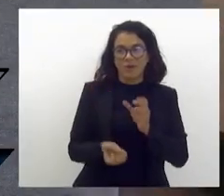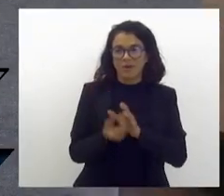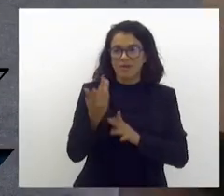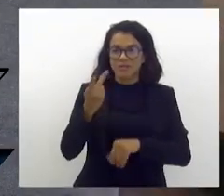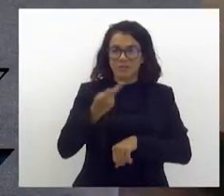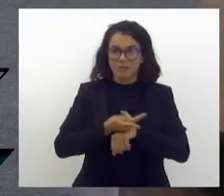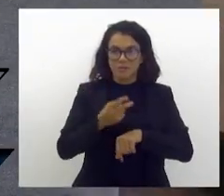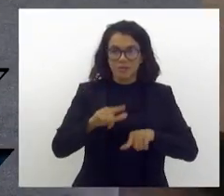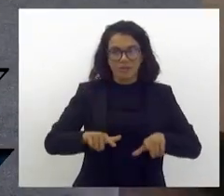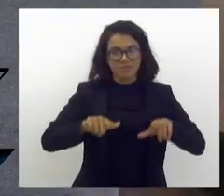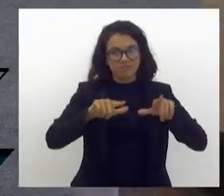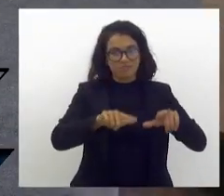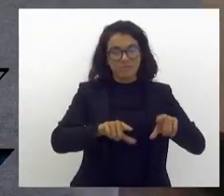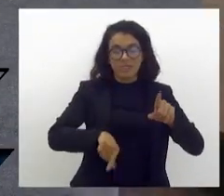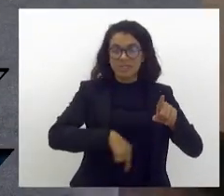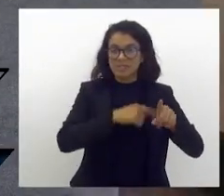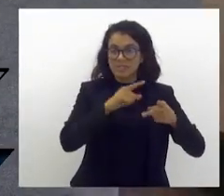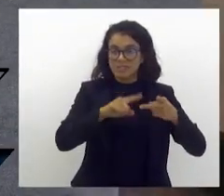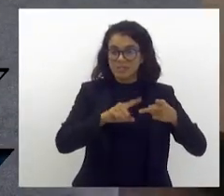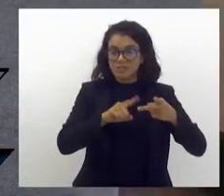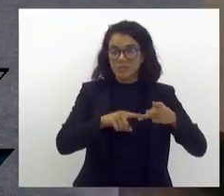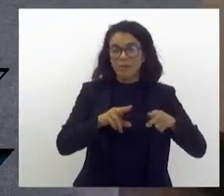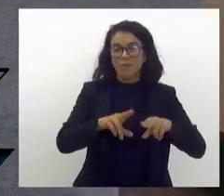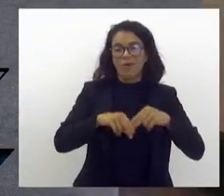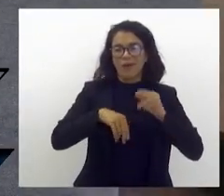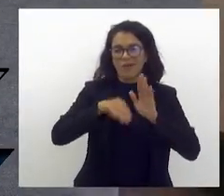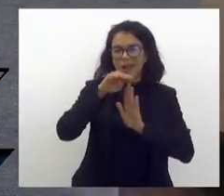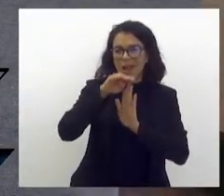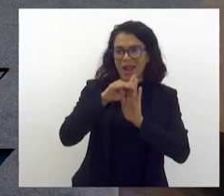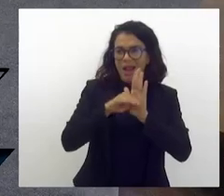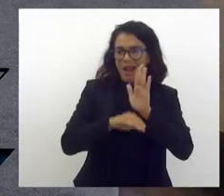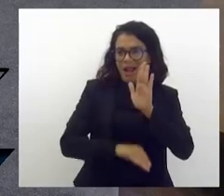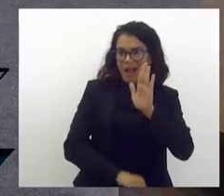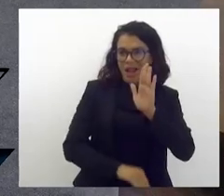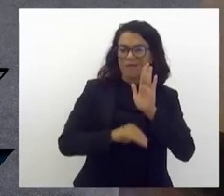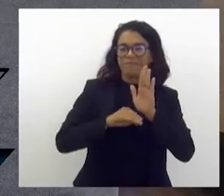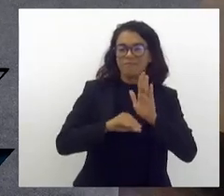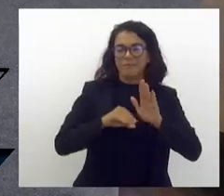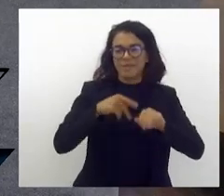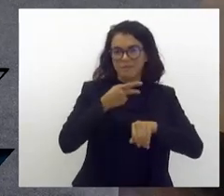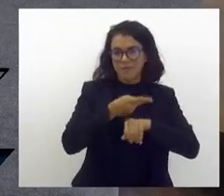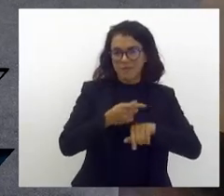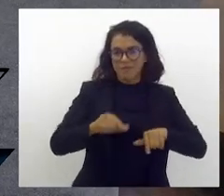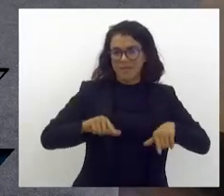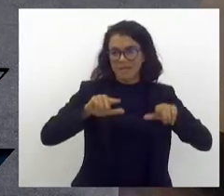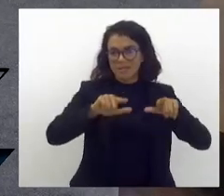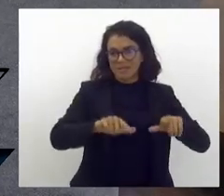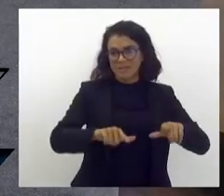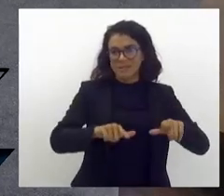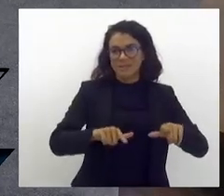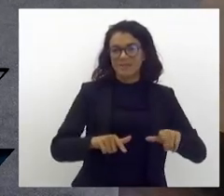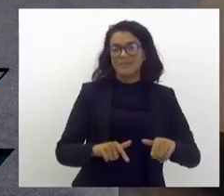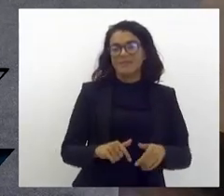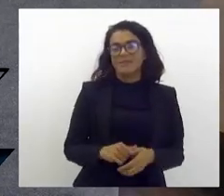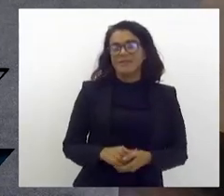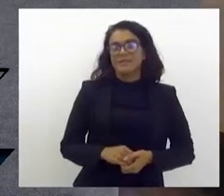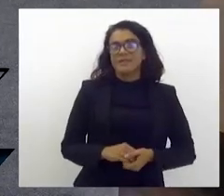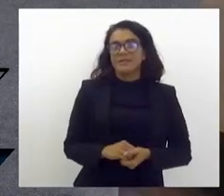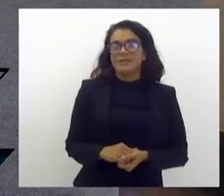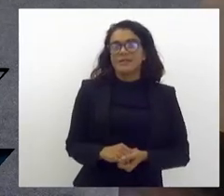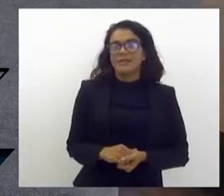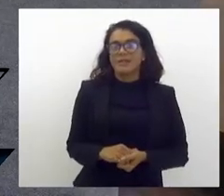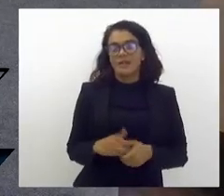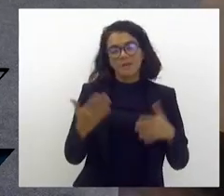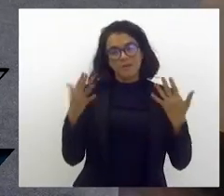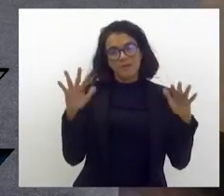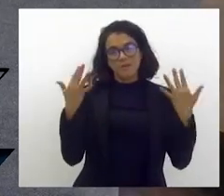em primeiro, e, em segundo, pela lista que Vossa Excelência apresenta para serem homenageados.